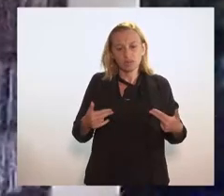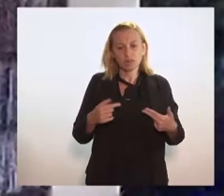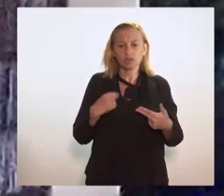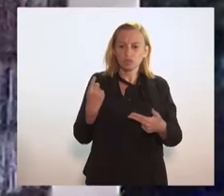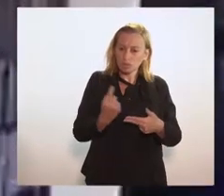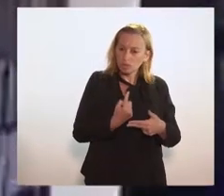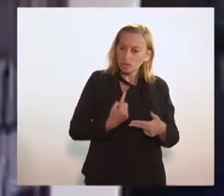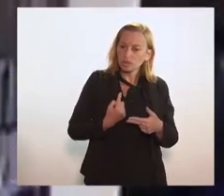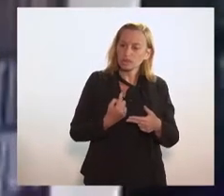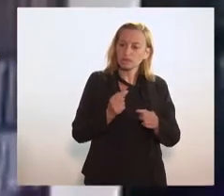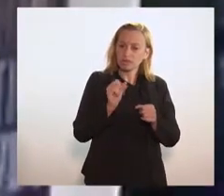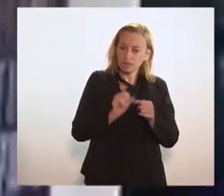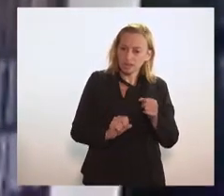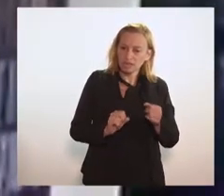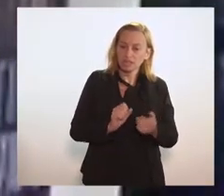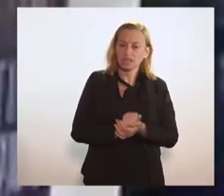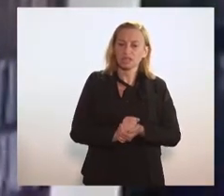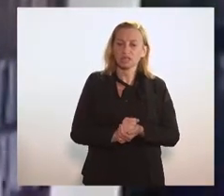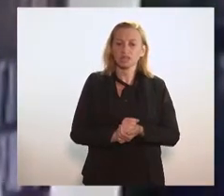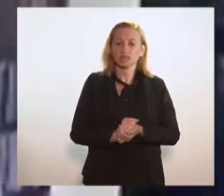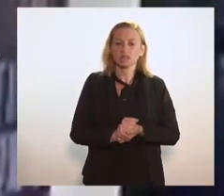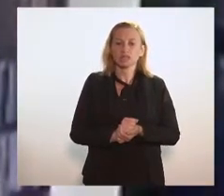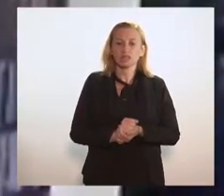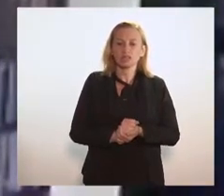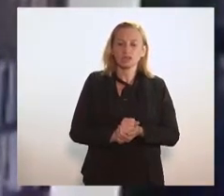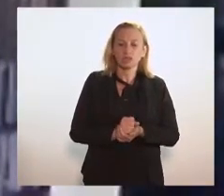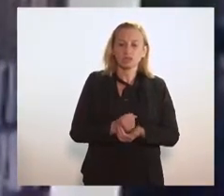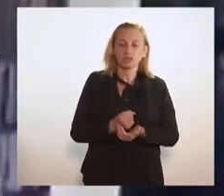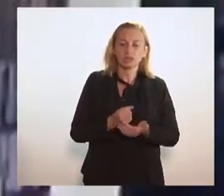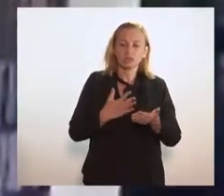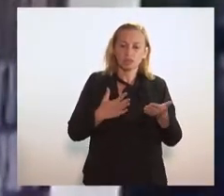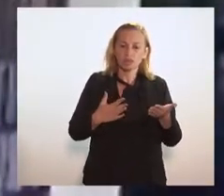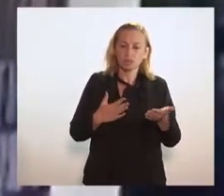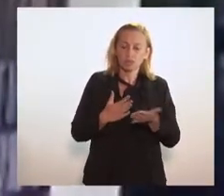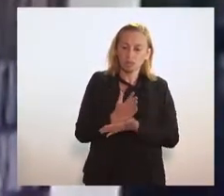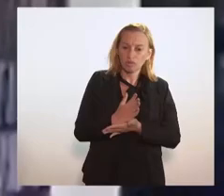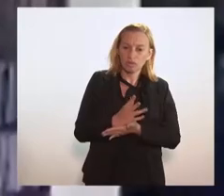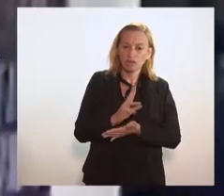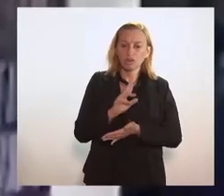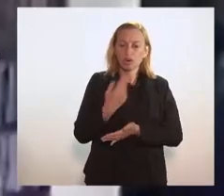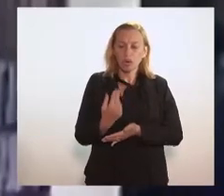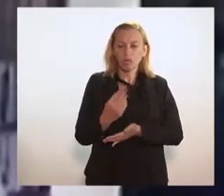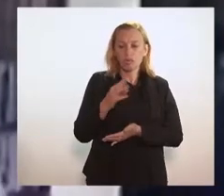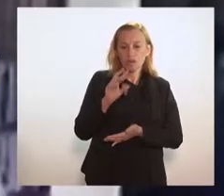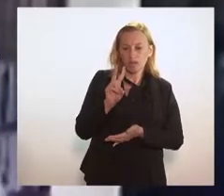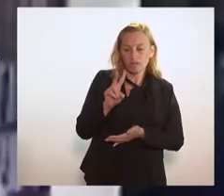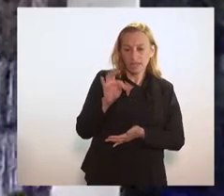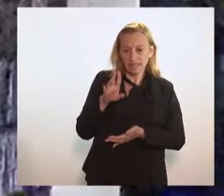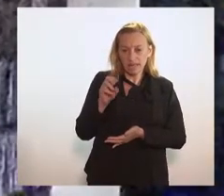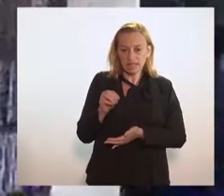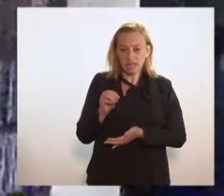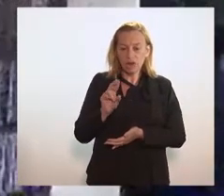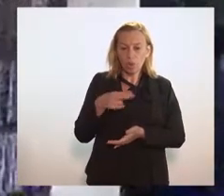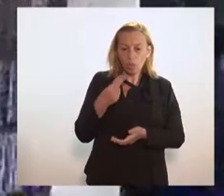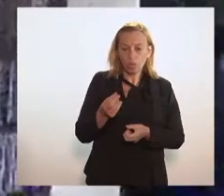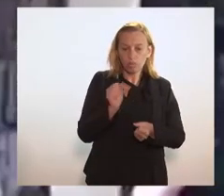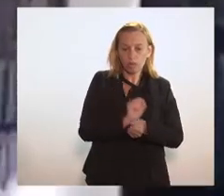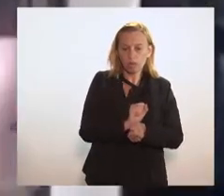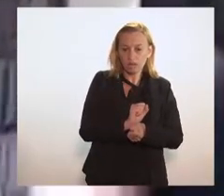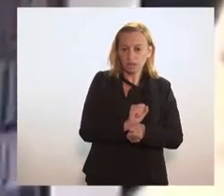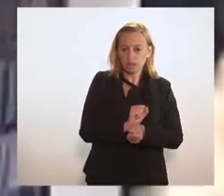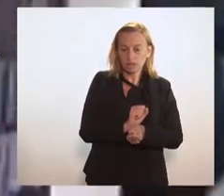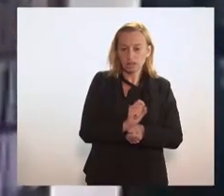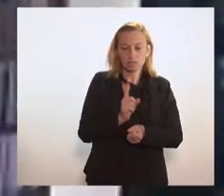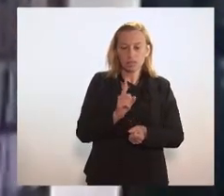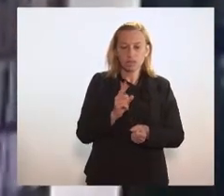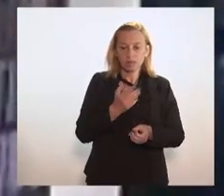aprovou, inclusive por unanimidade, ou foram vetadas, ou se não foram vetadas, foram sancionadas, mas não foram